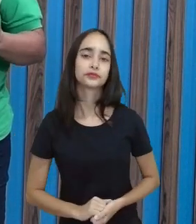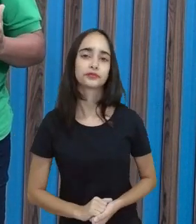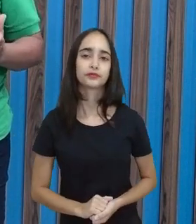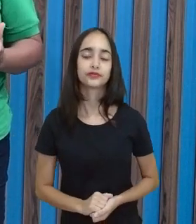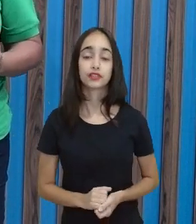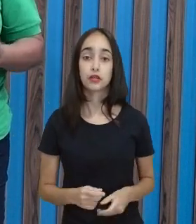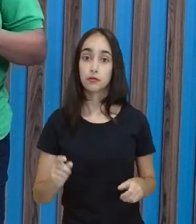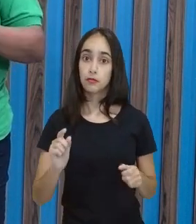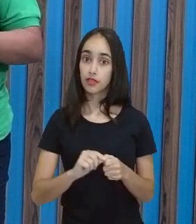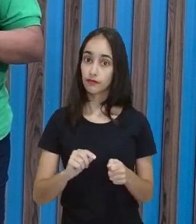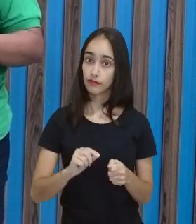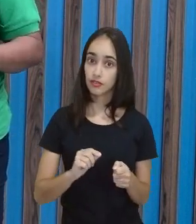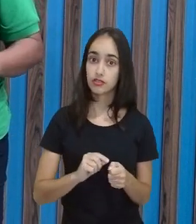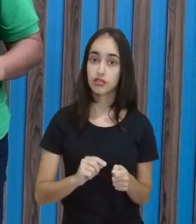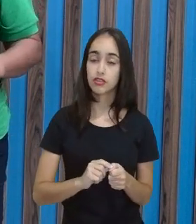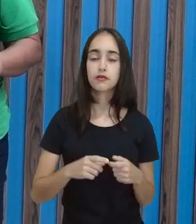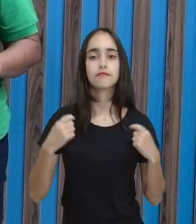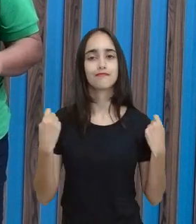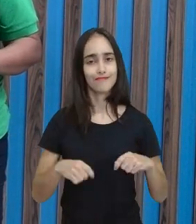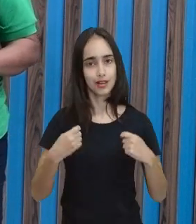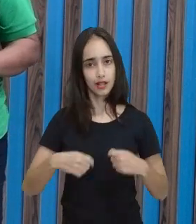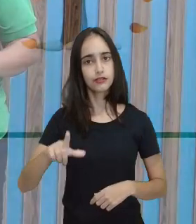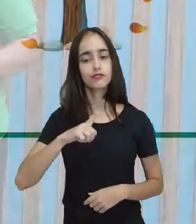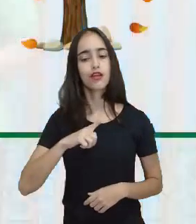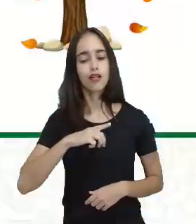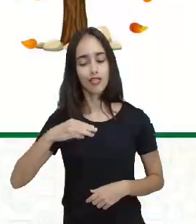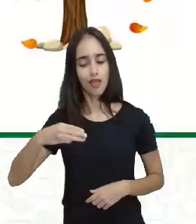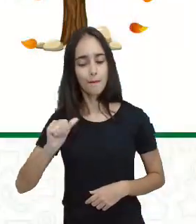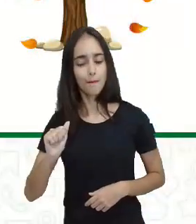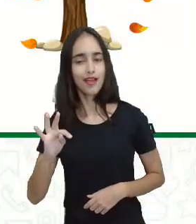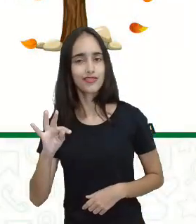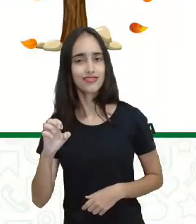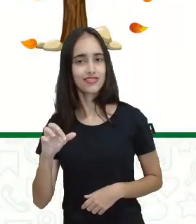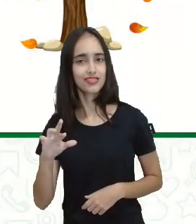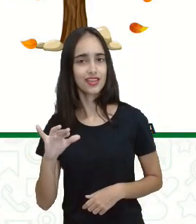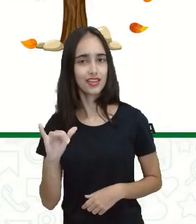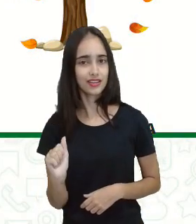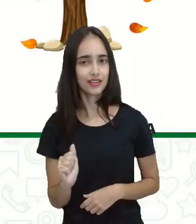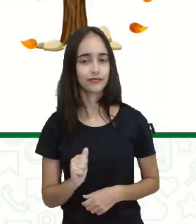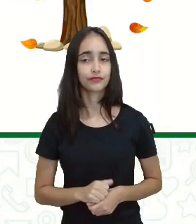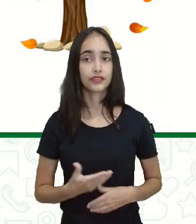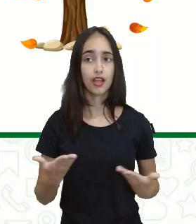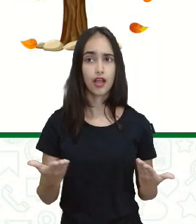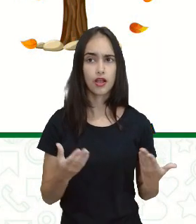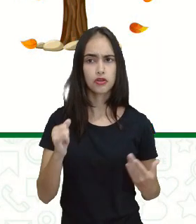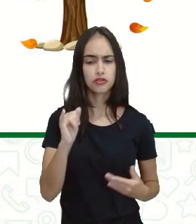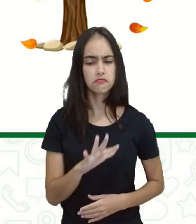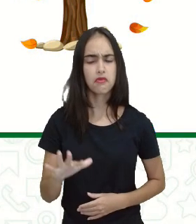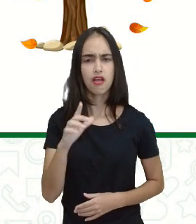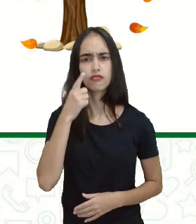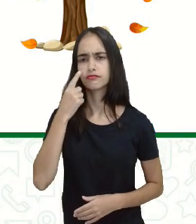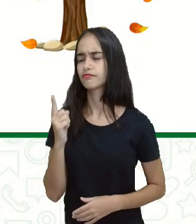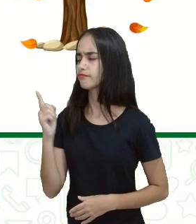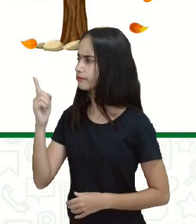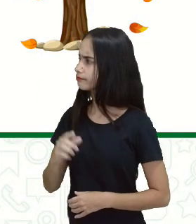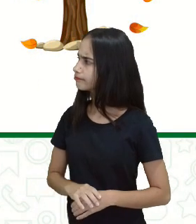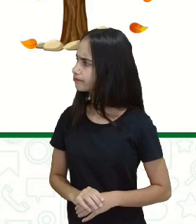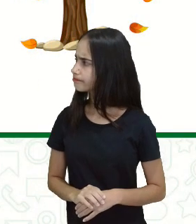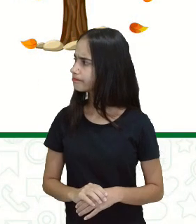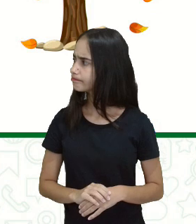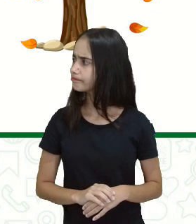foi necessário ter a matéria-prima. E agora, essas imagens aí que vocês estão vendo? Uma